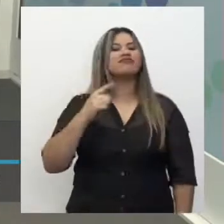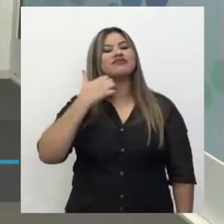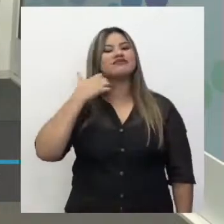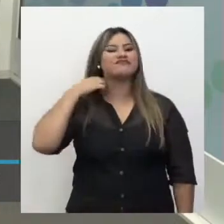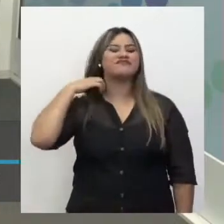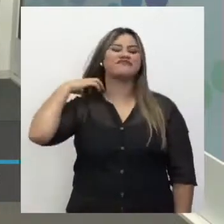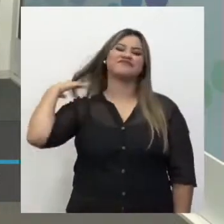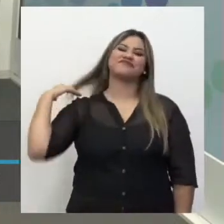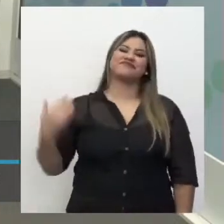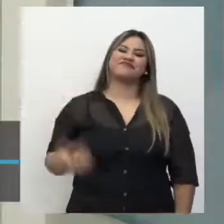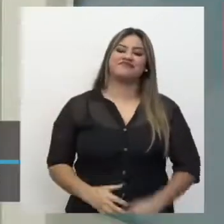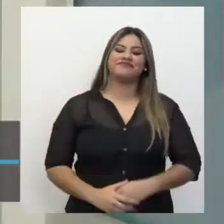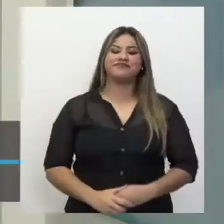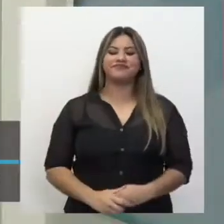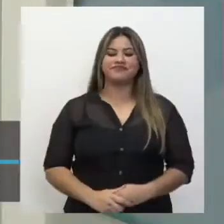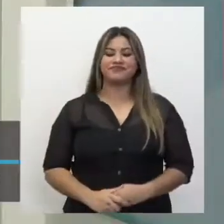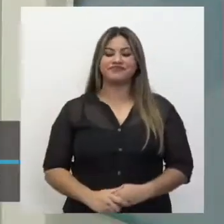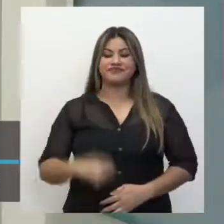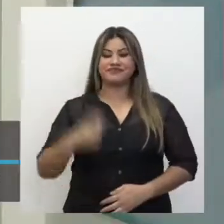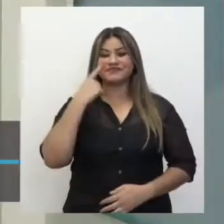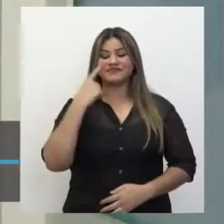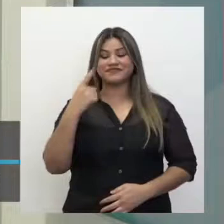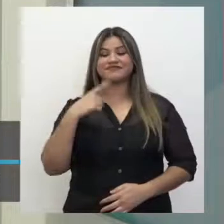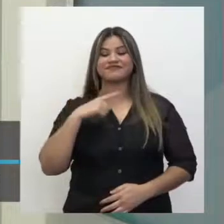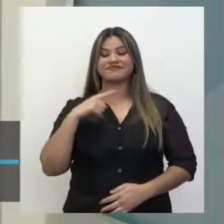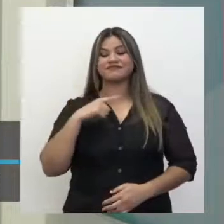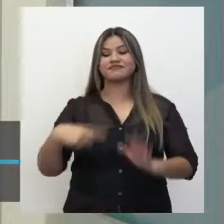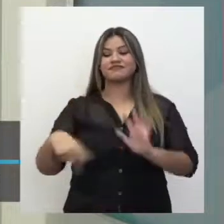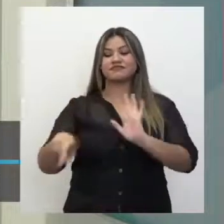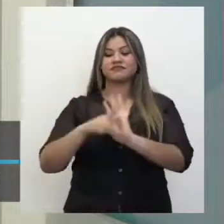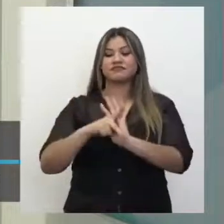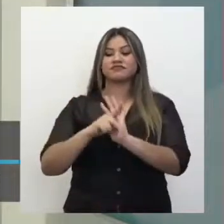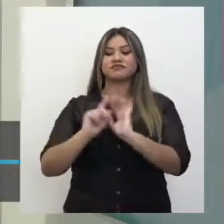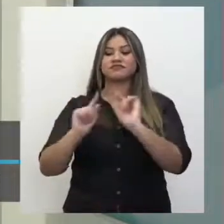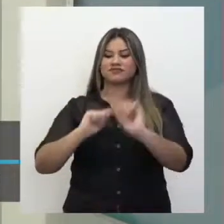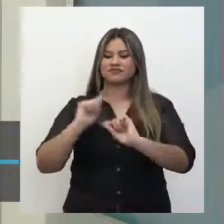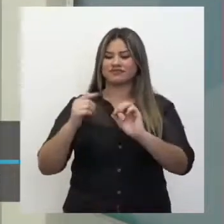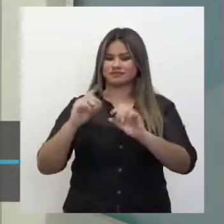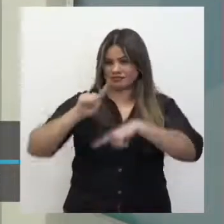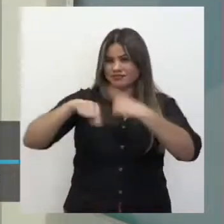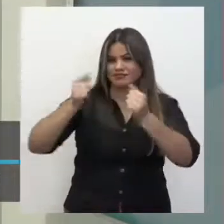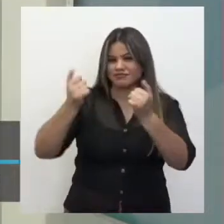gente tem aí, ó, uma questão que a gente já vai tratar já já.